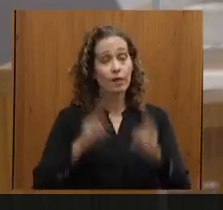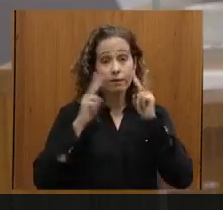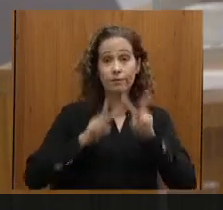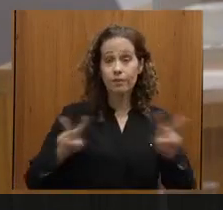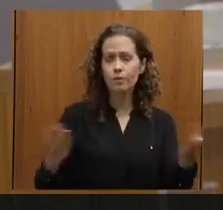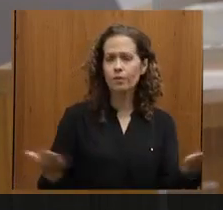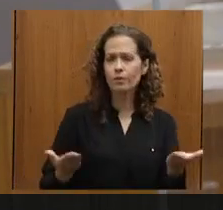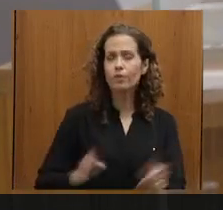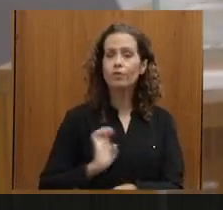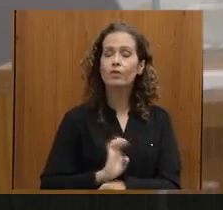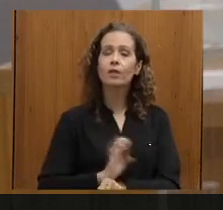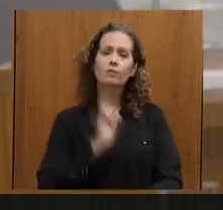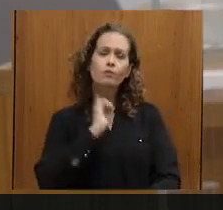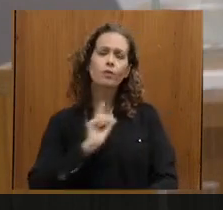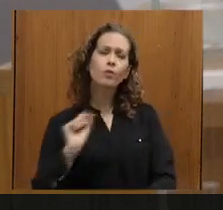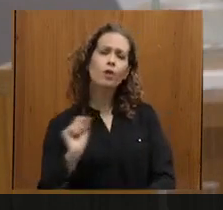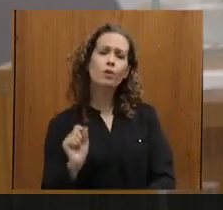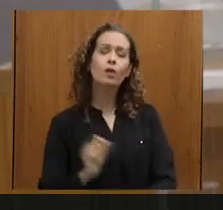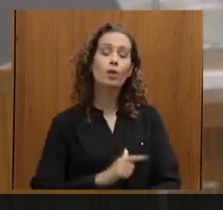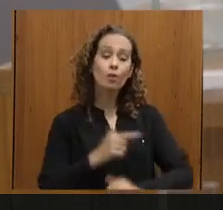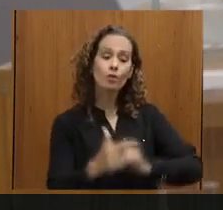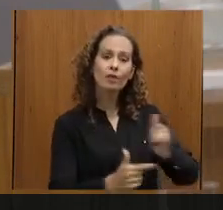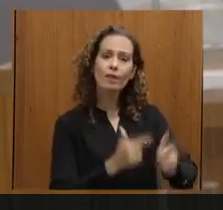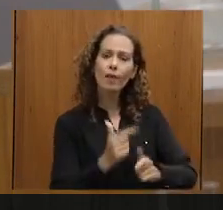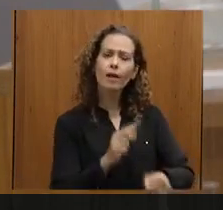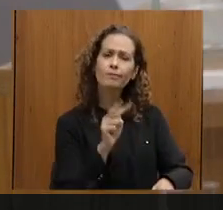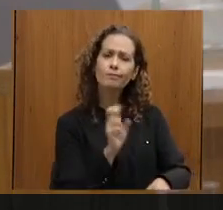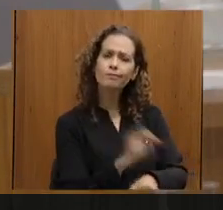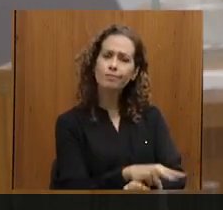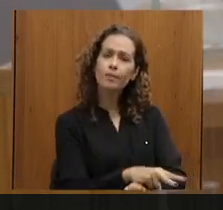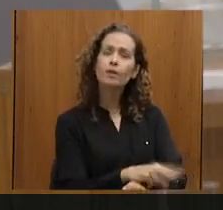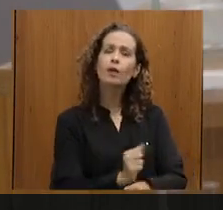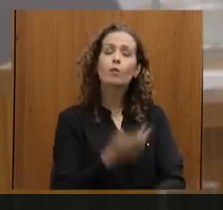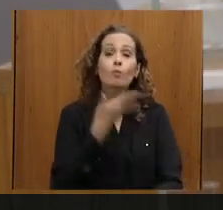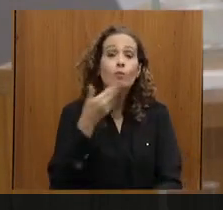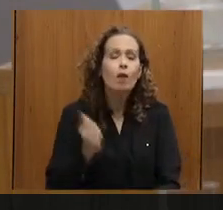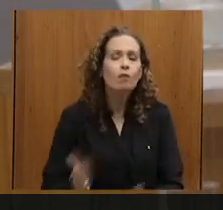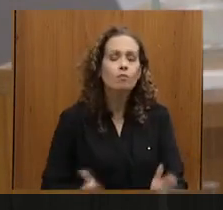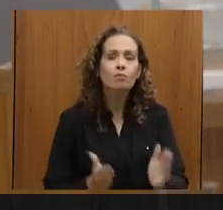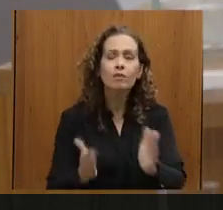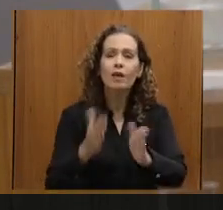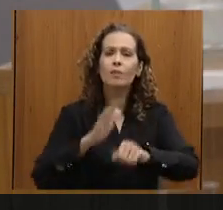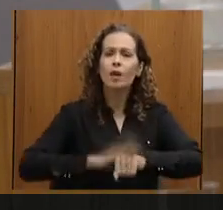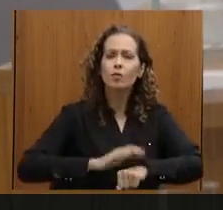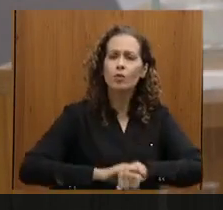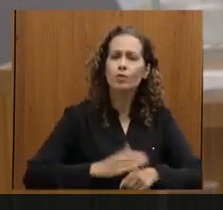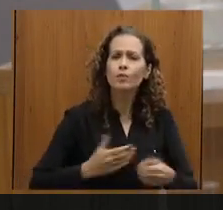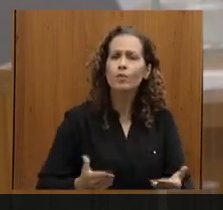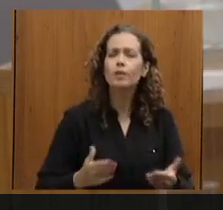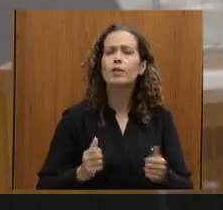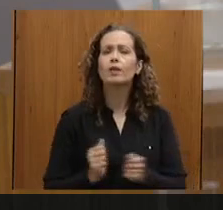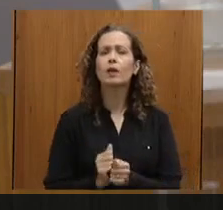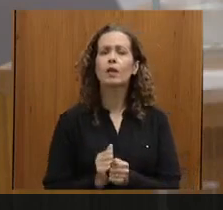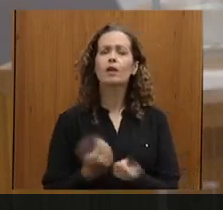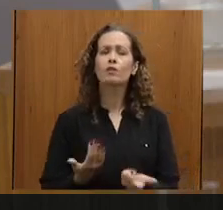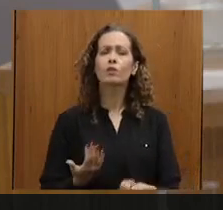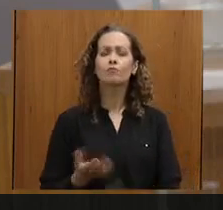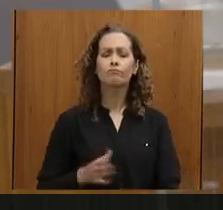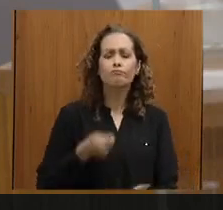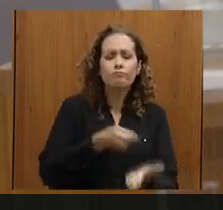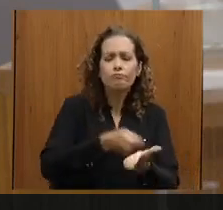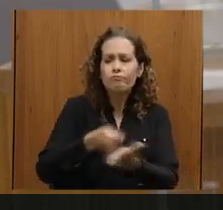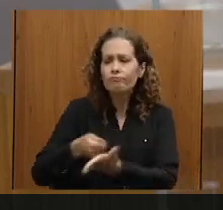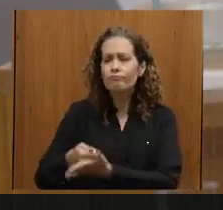que emprego é o melhor caminho para a dignidade, para a autonomia, para a independência de cada um de nós,